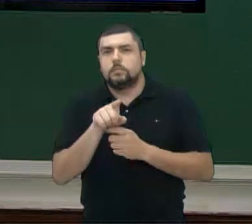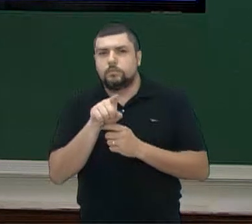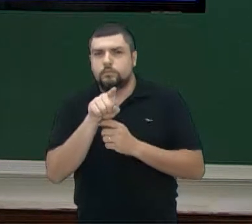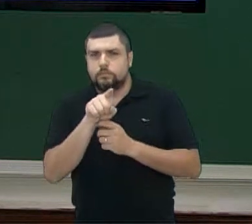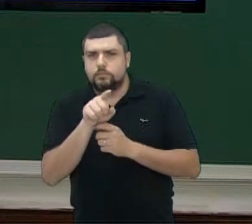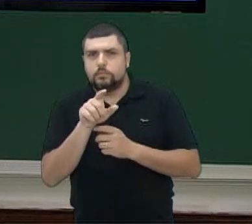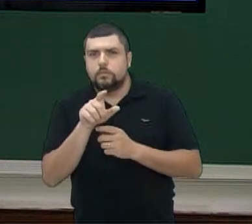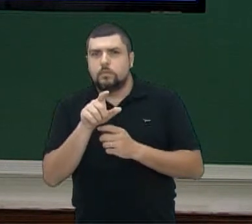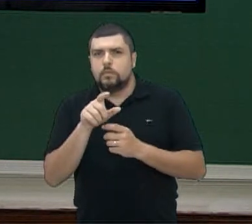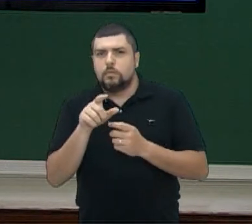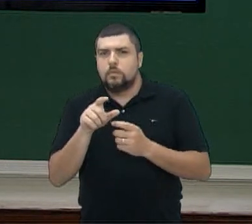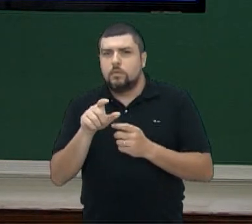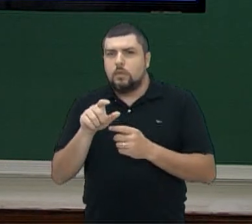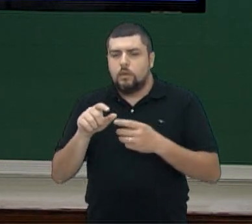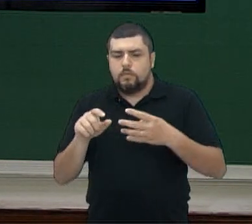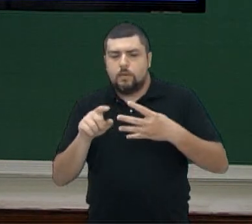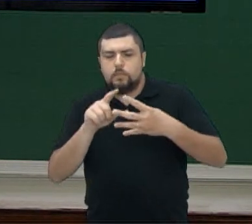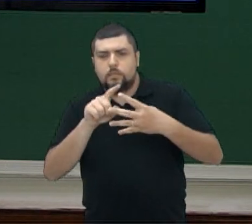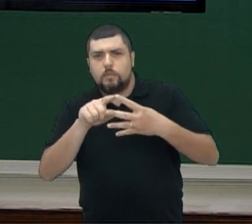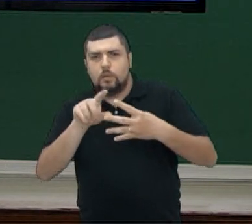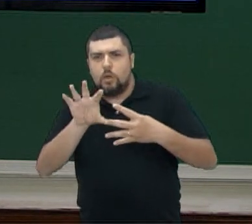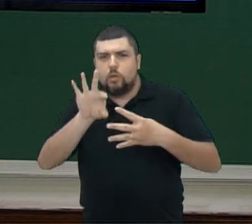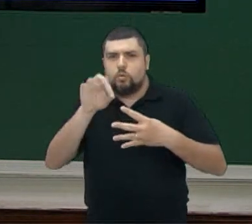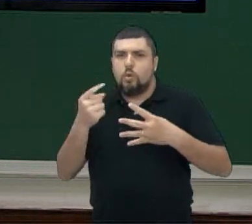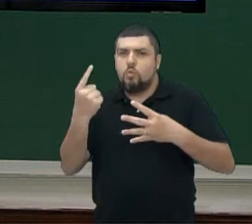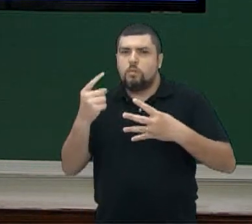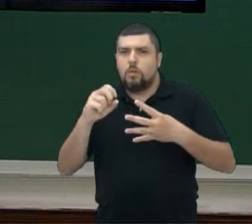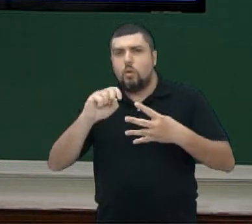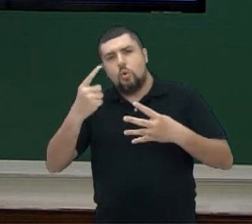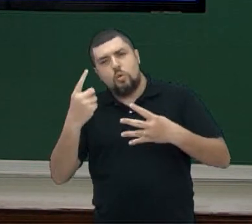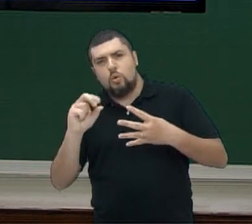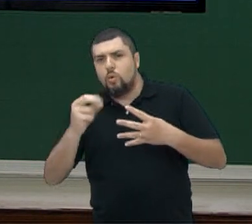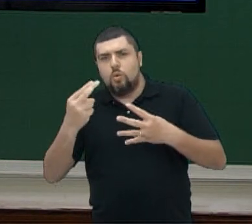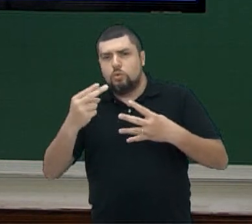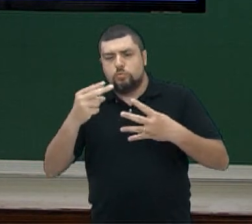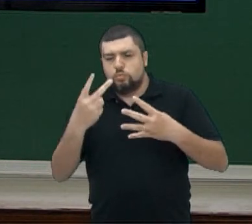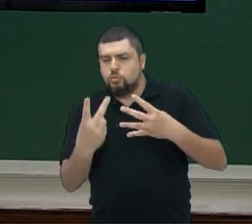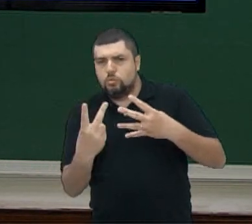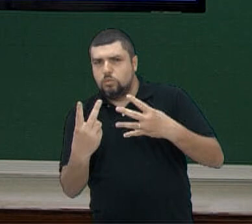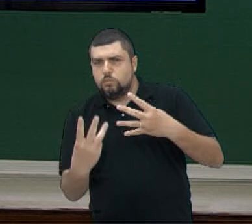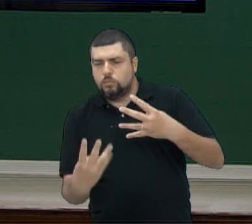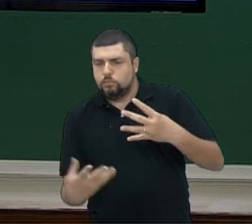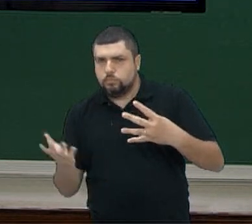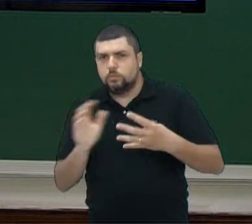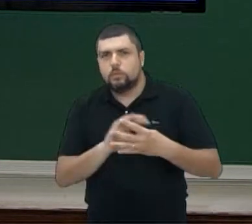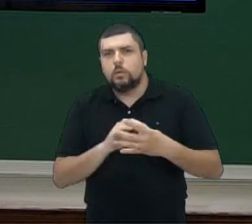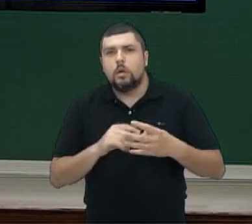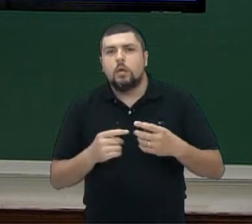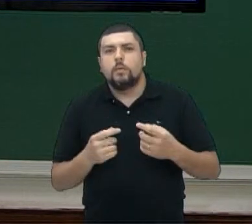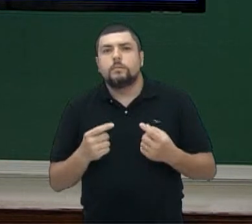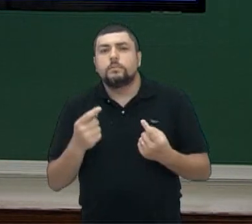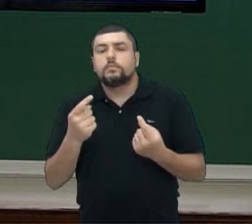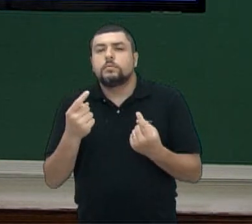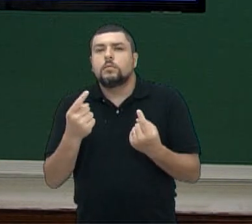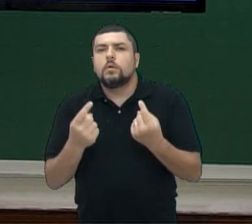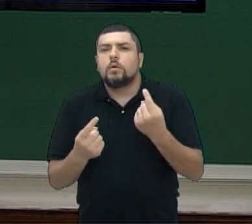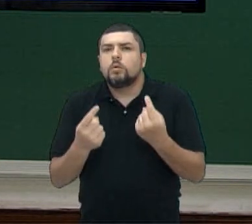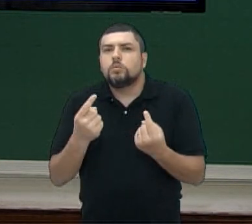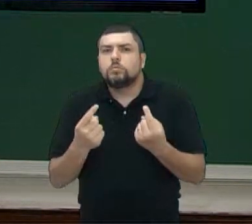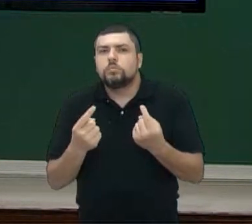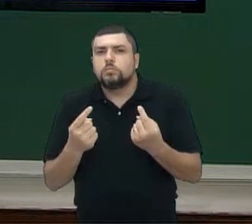ou as alternativas, pode ser que seja mais de uma, tá? Eu quero que você marque a expressão que seria